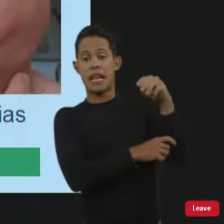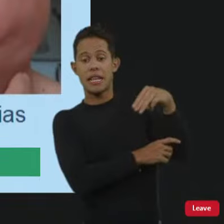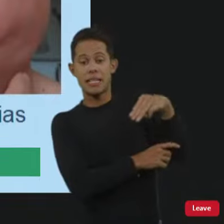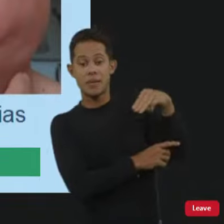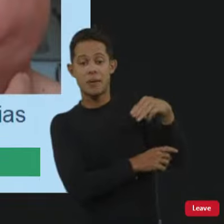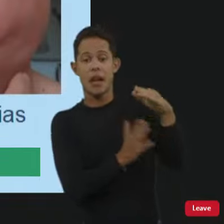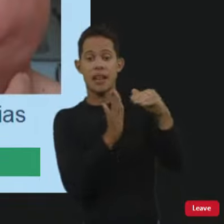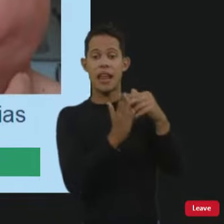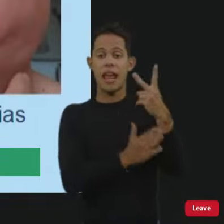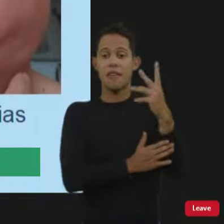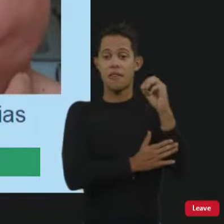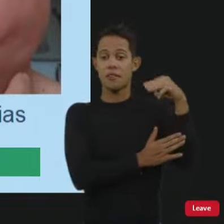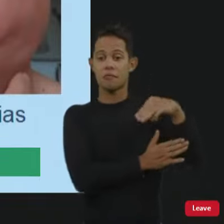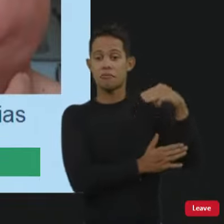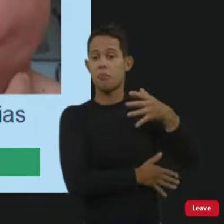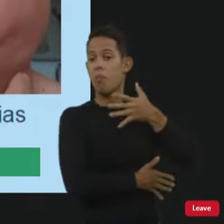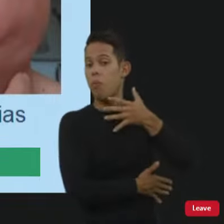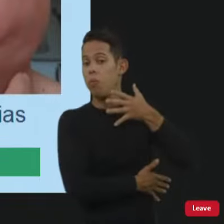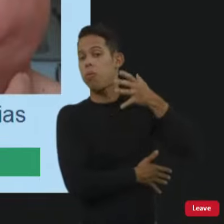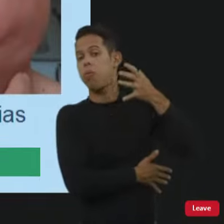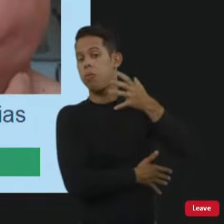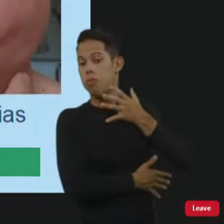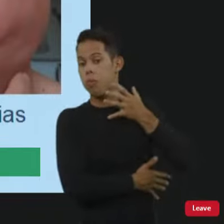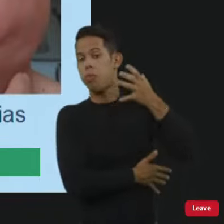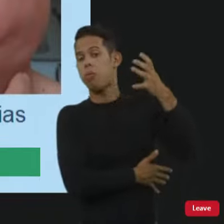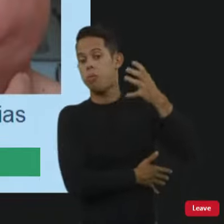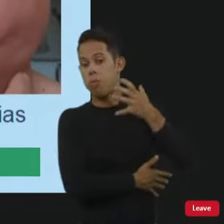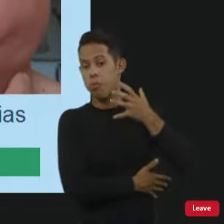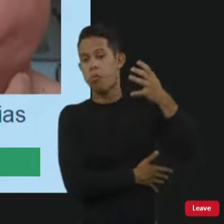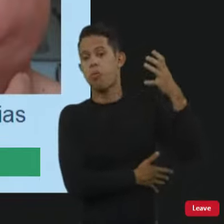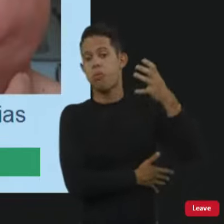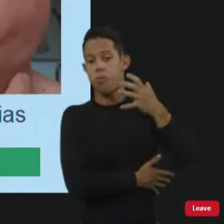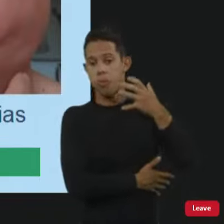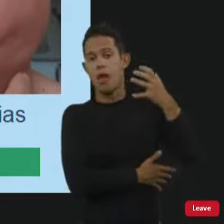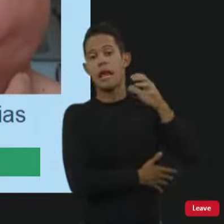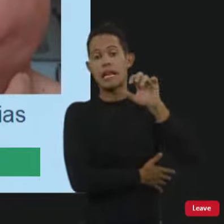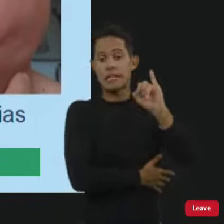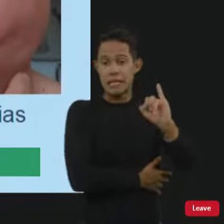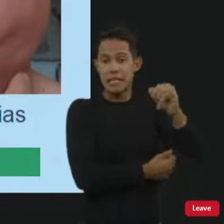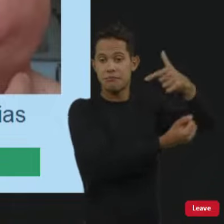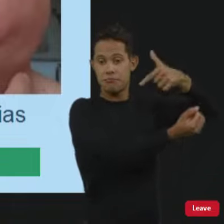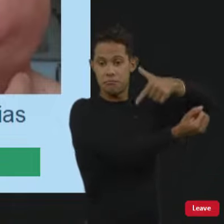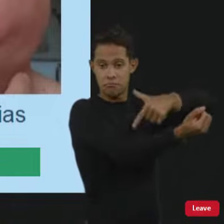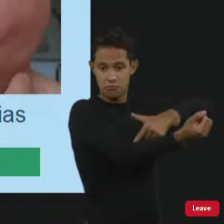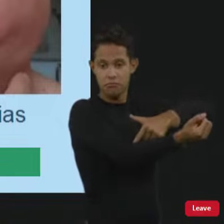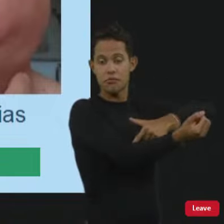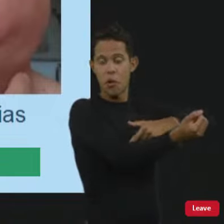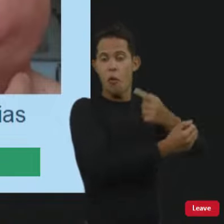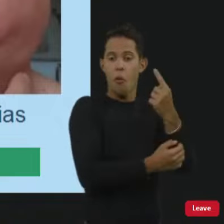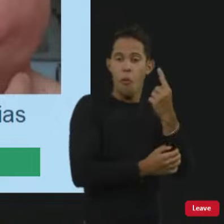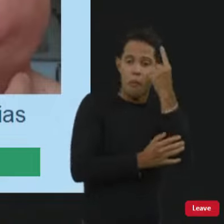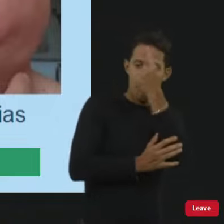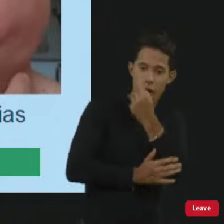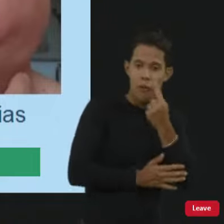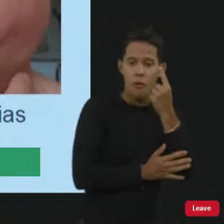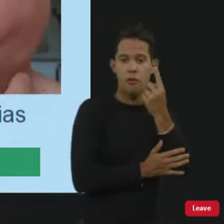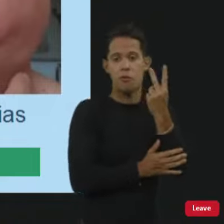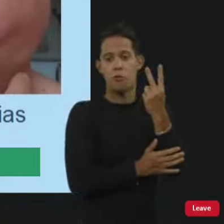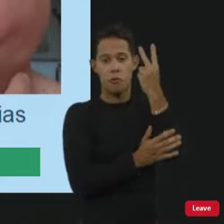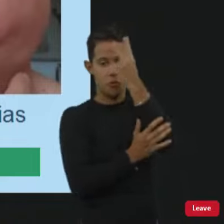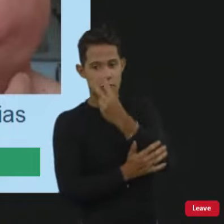inchaço, e aí, tratando com adrenalina, a tendência também é melhorar ali depois de 1 hora, 2. Então, regride,